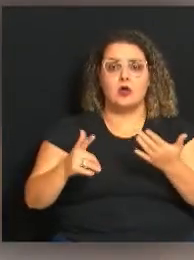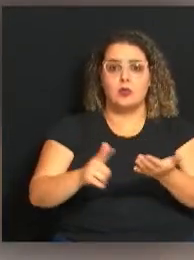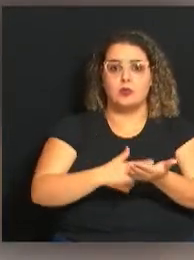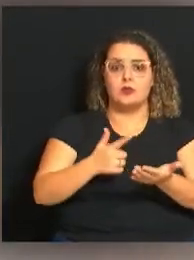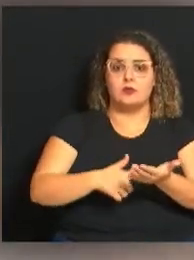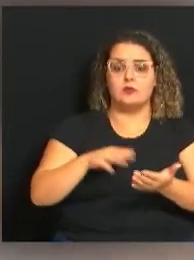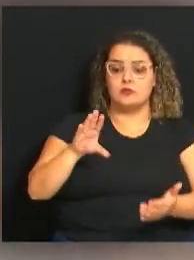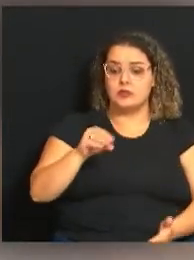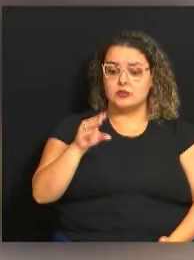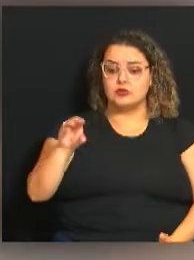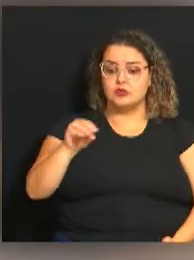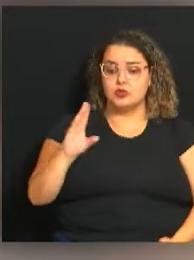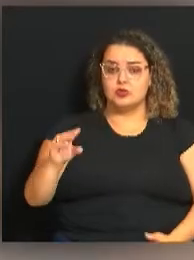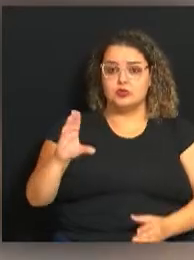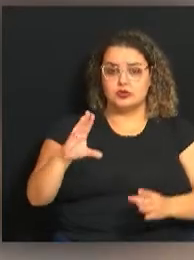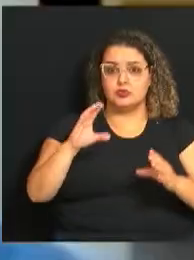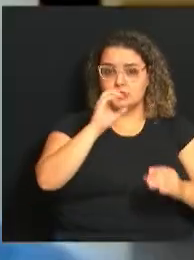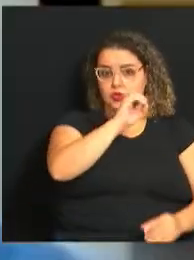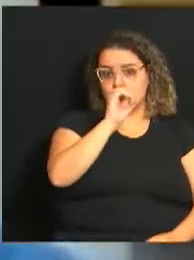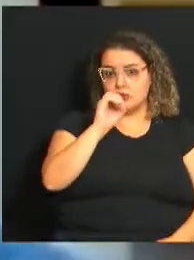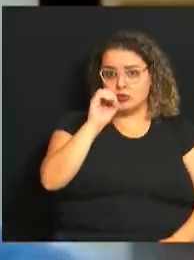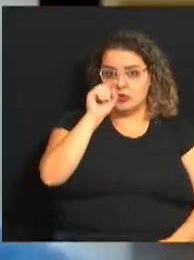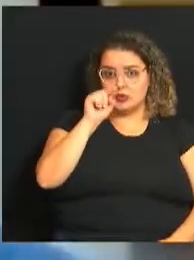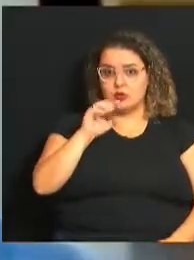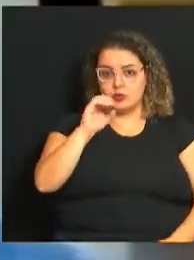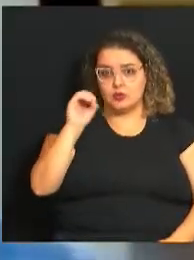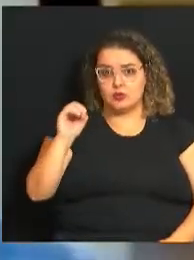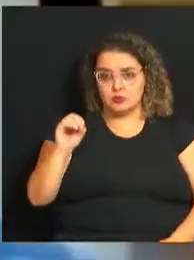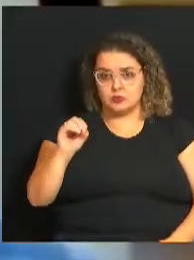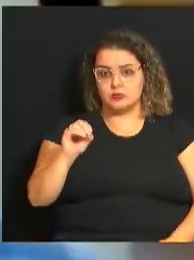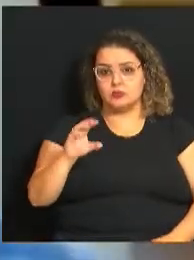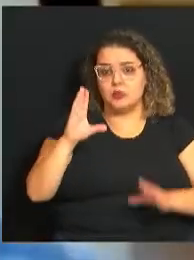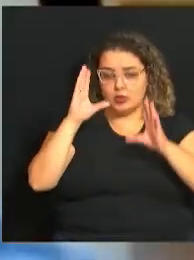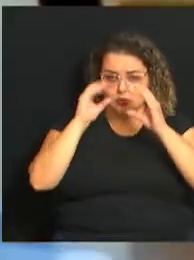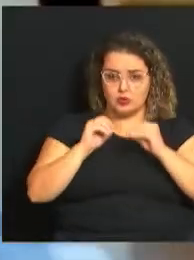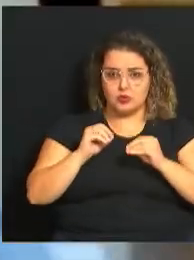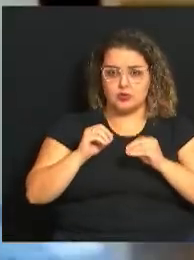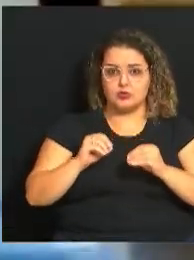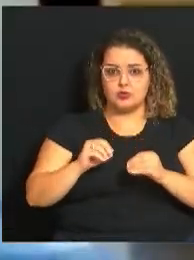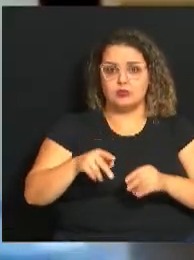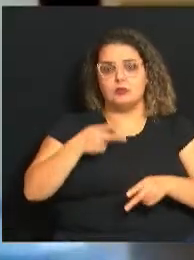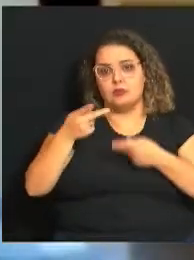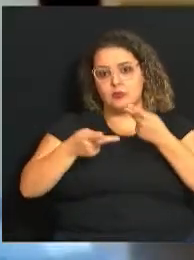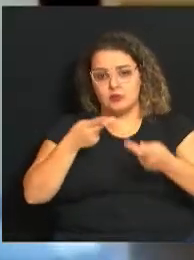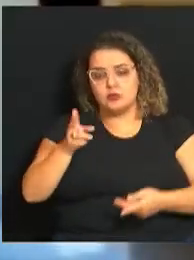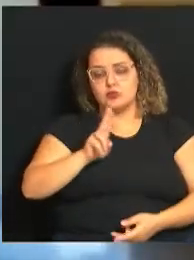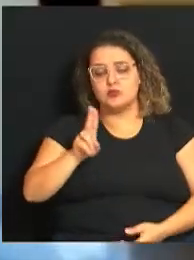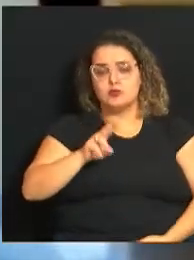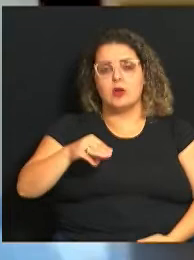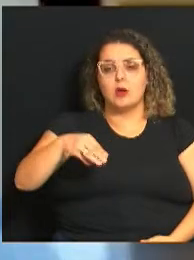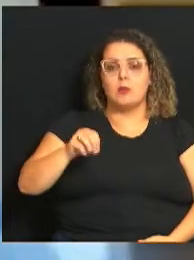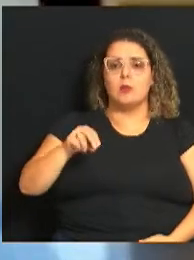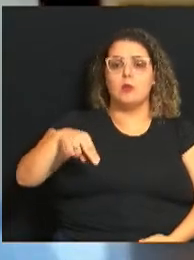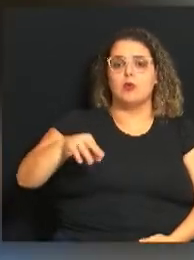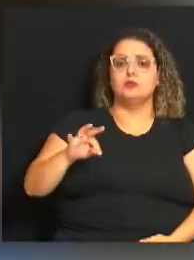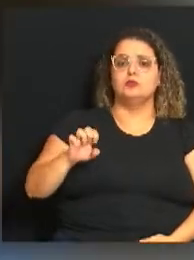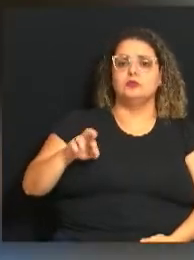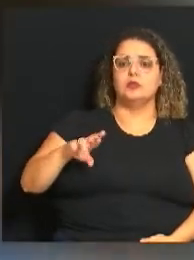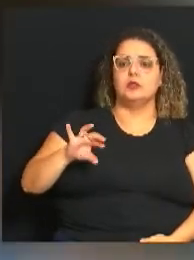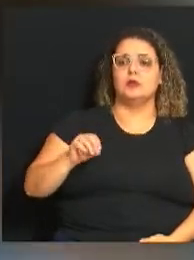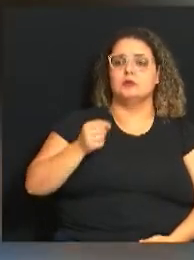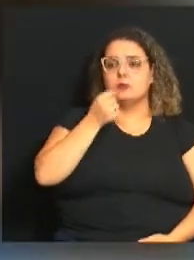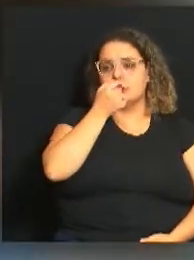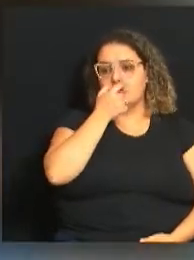seria editado por Monteiro Lobato. Célio Turino aproveitou seu momento de fala para fazer um pedido à Câmara.